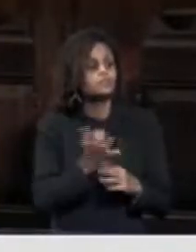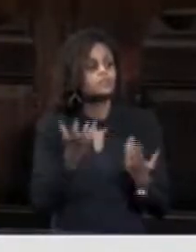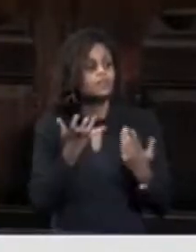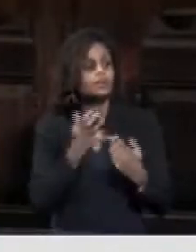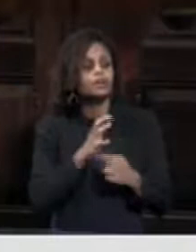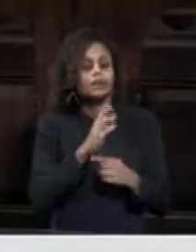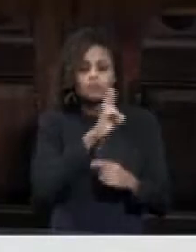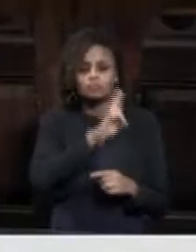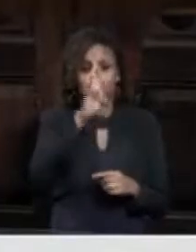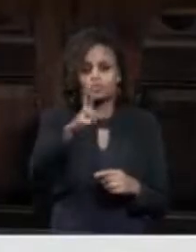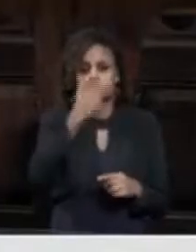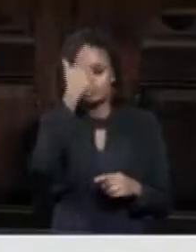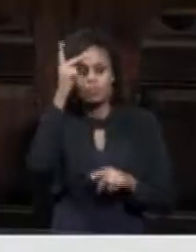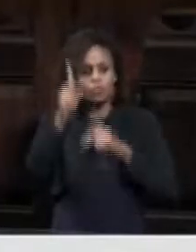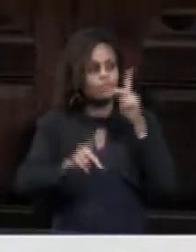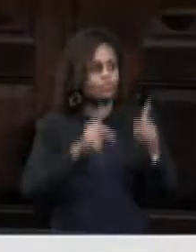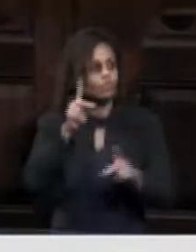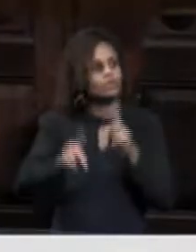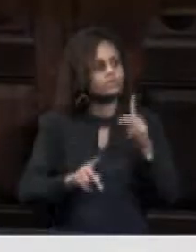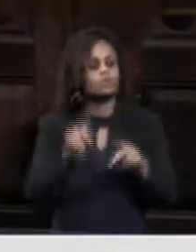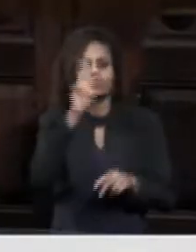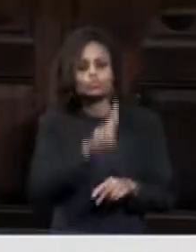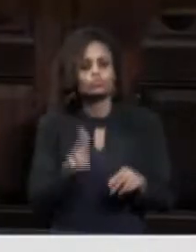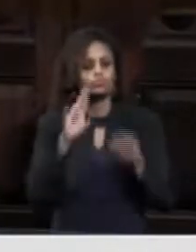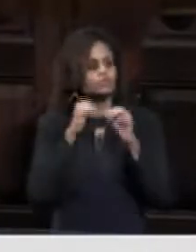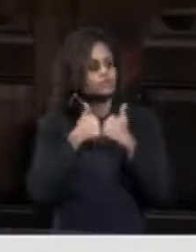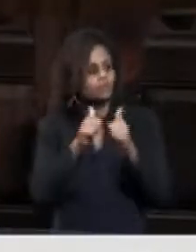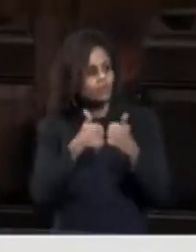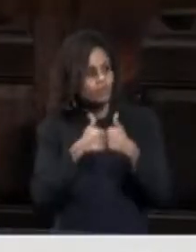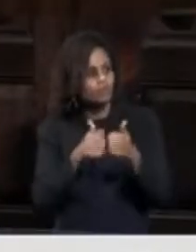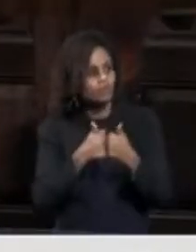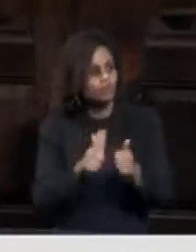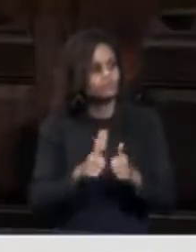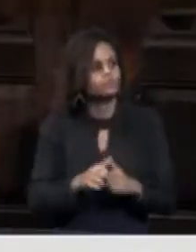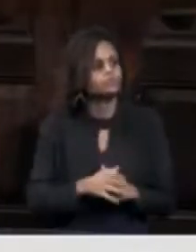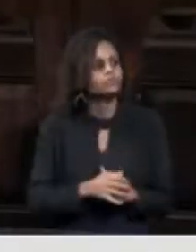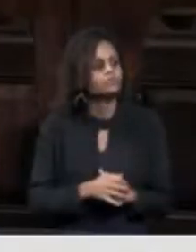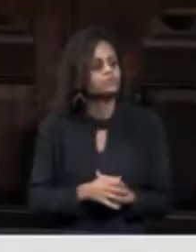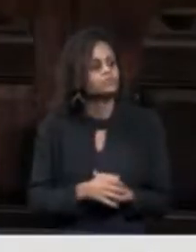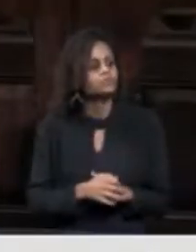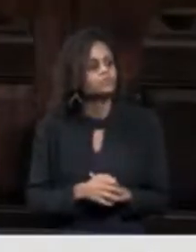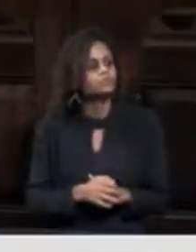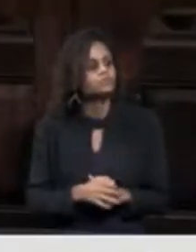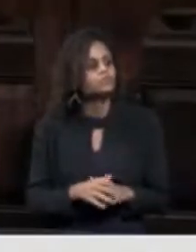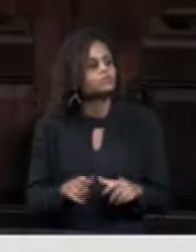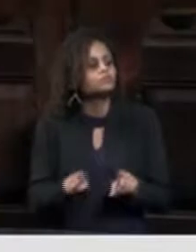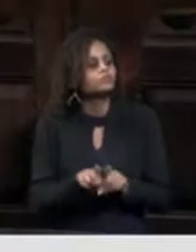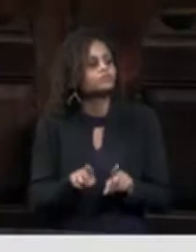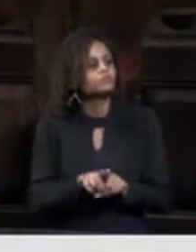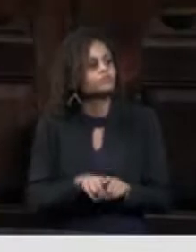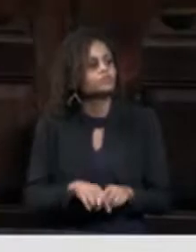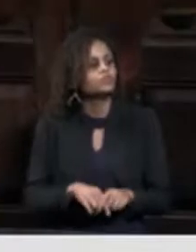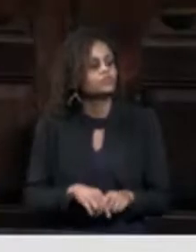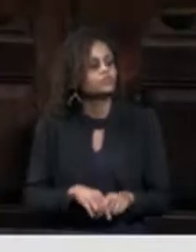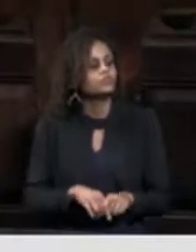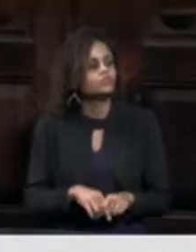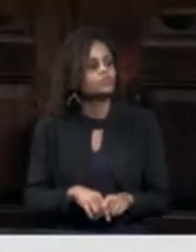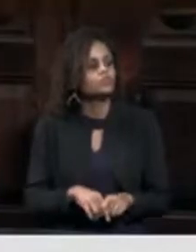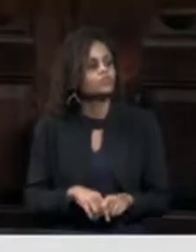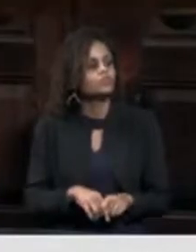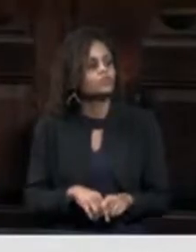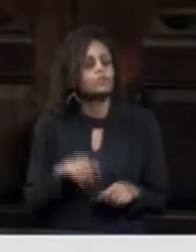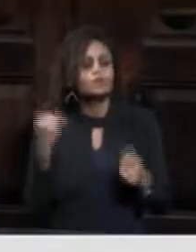respostas à sociedade que está ali fora, exigindo uma tomada de atitude desta Assembleia